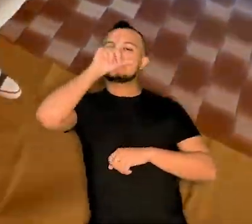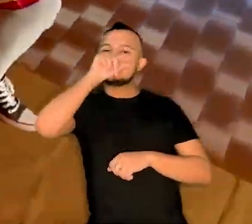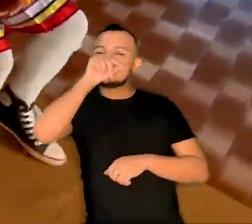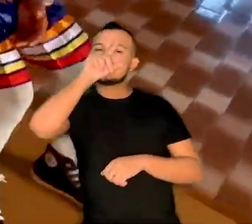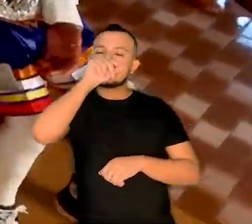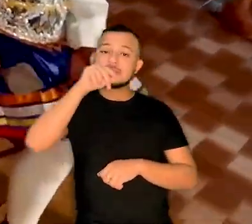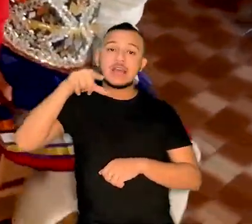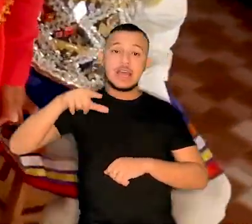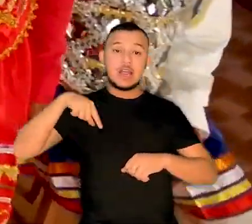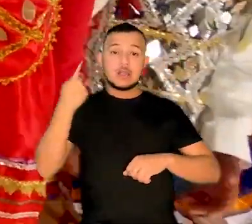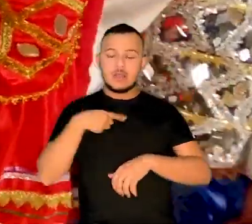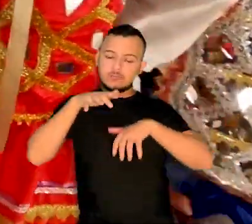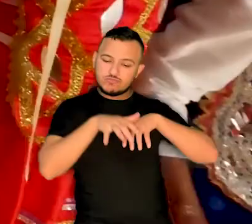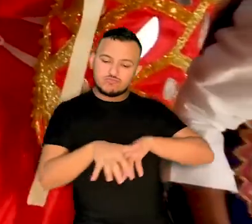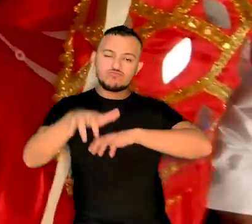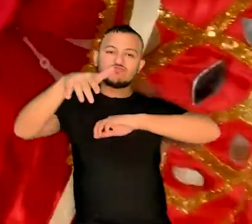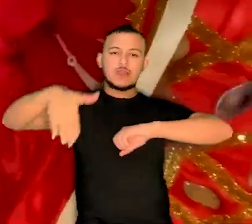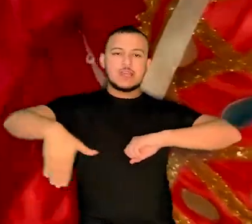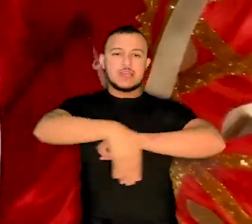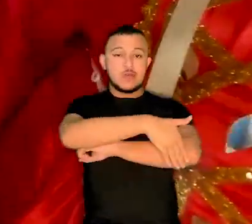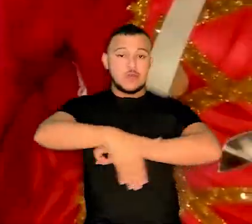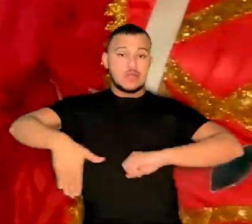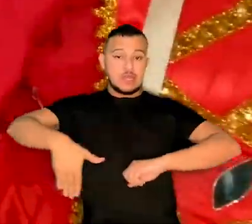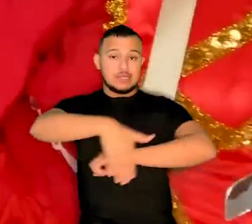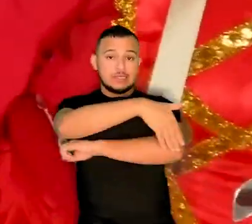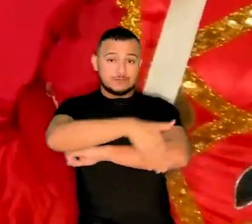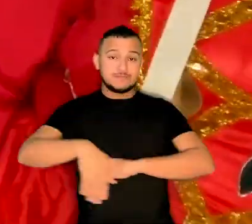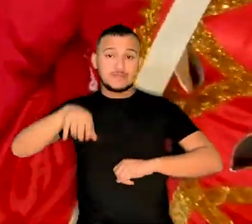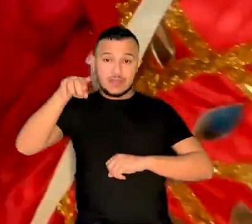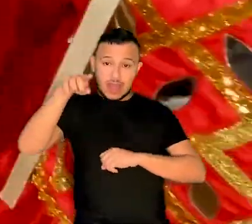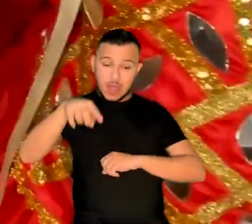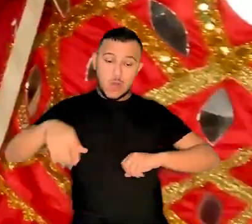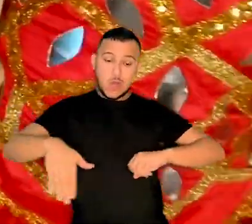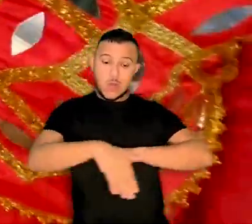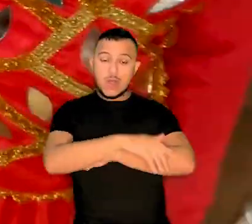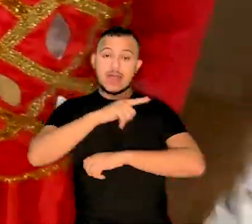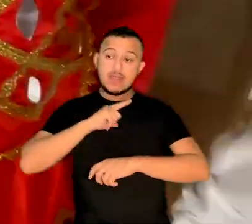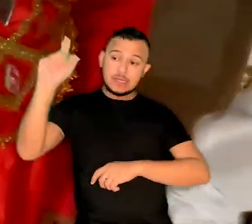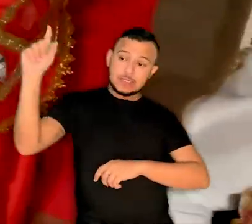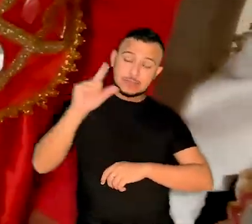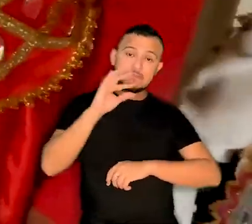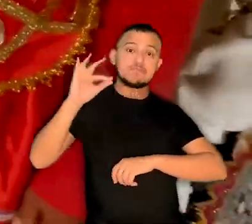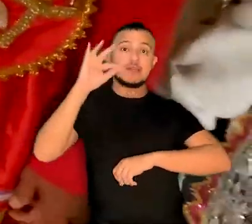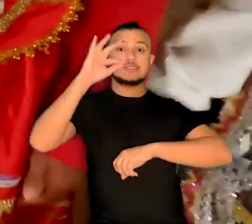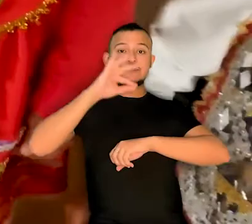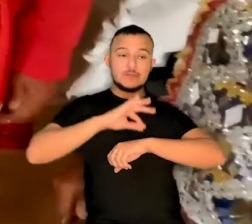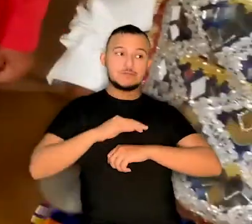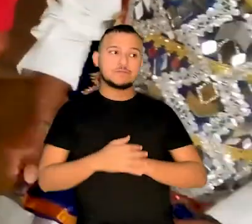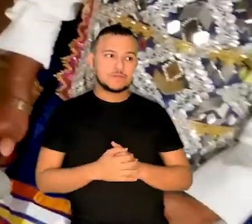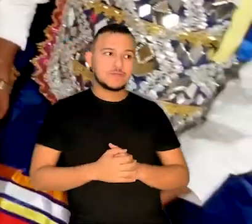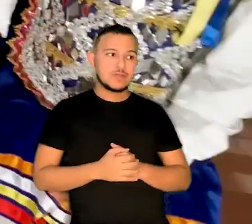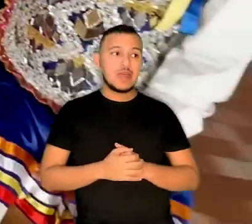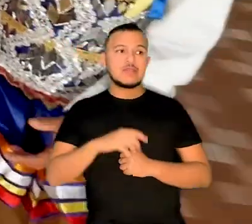Nosso rezado quando sai à rua, guiar a lua só parece um beija-flor. Eu